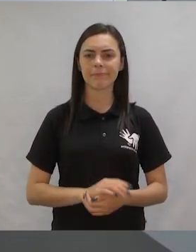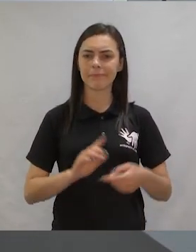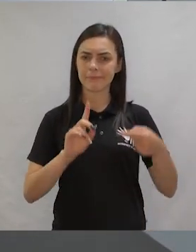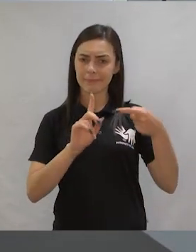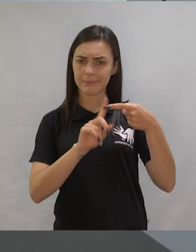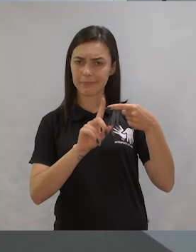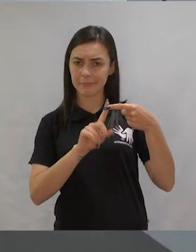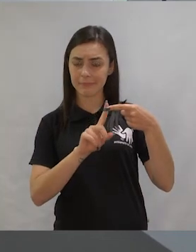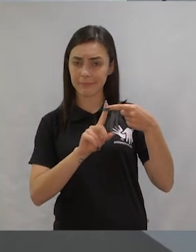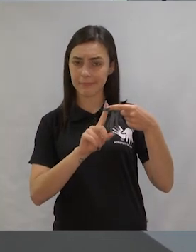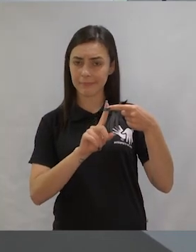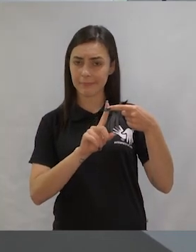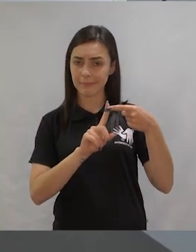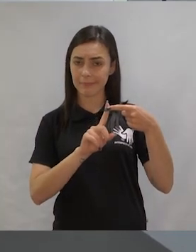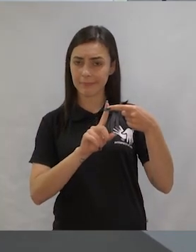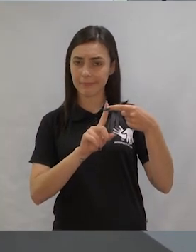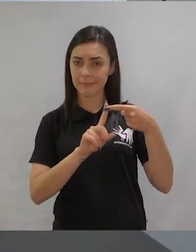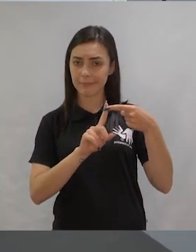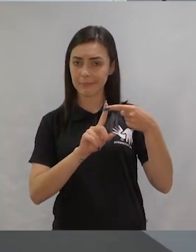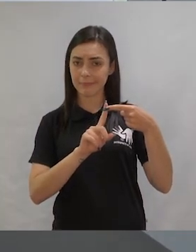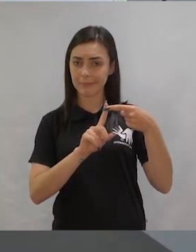É a letra A,